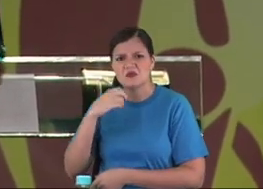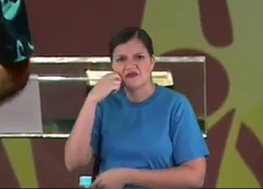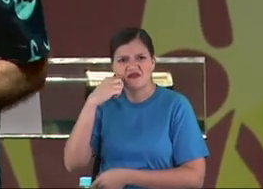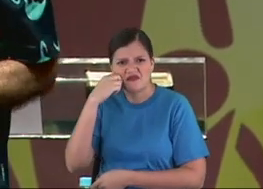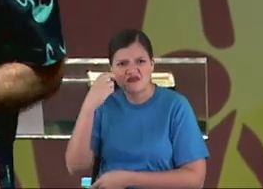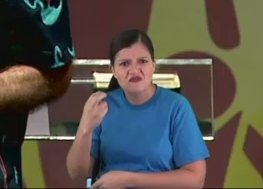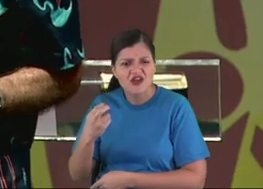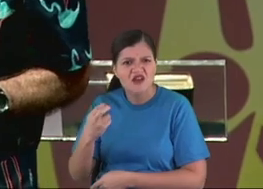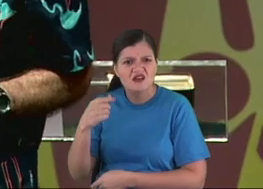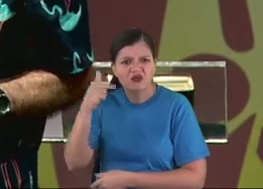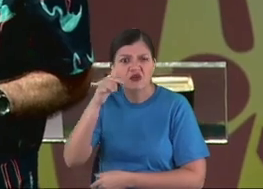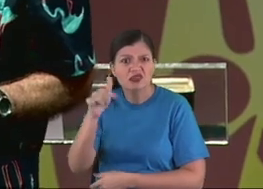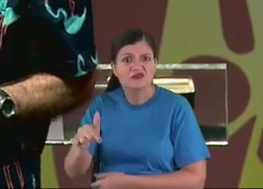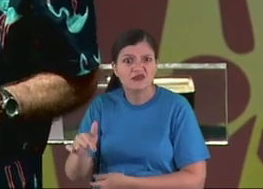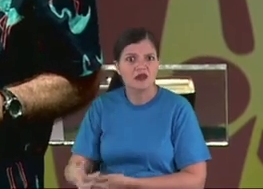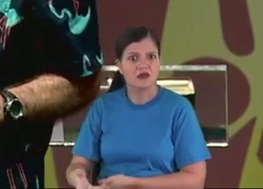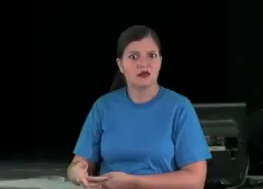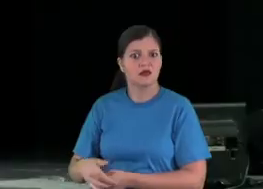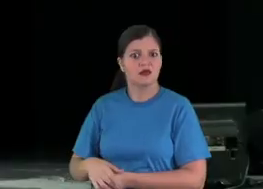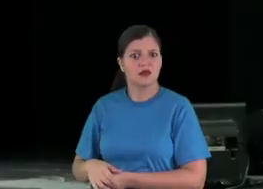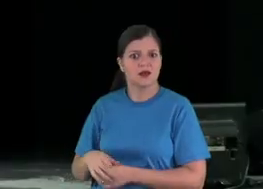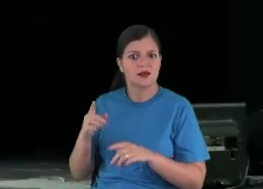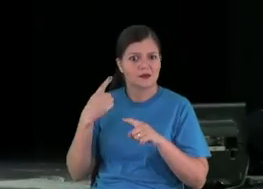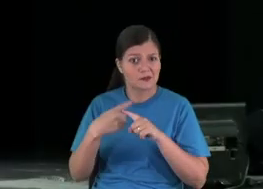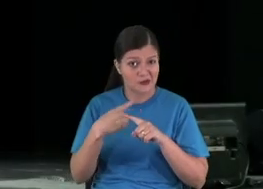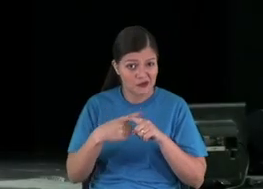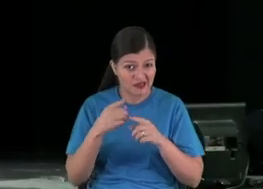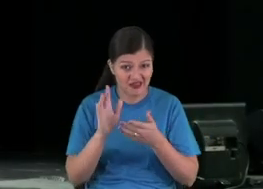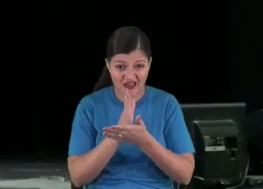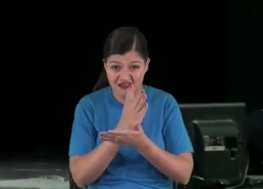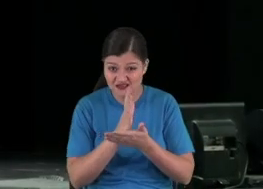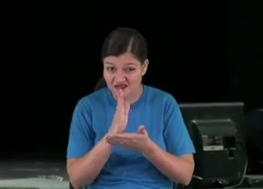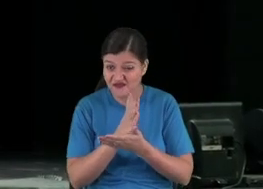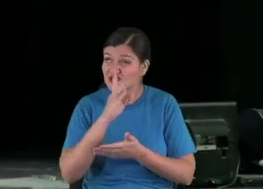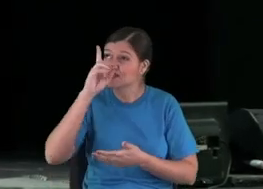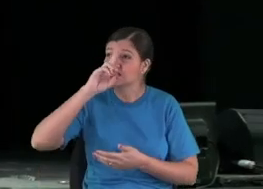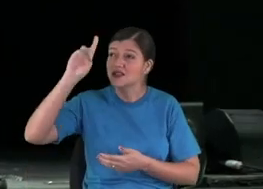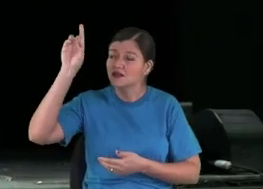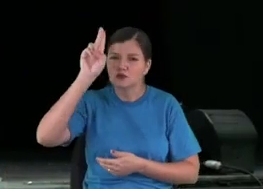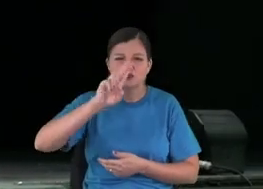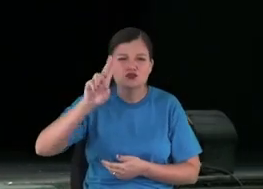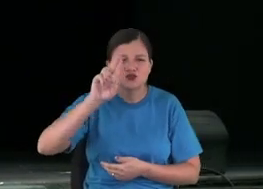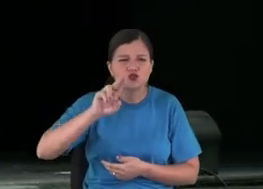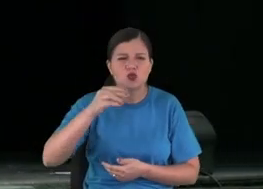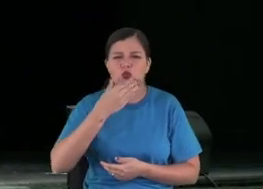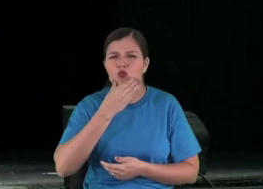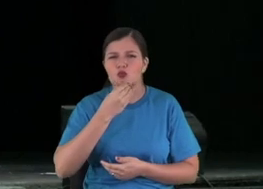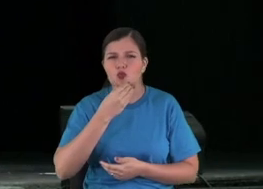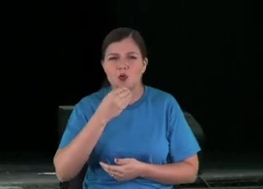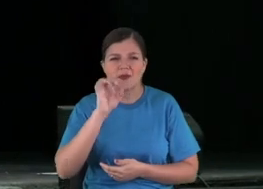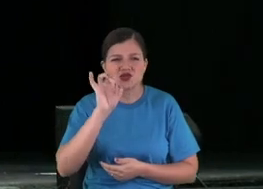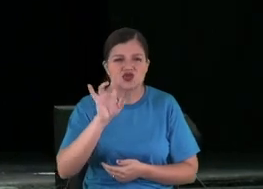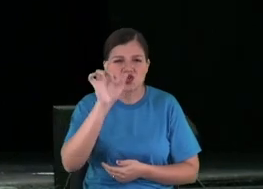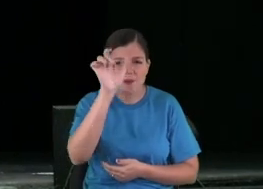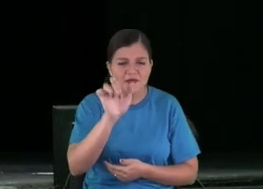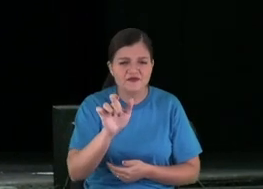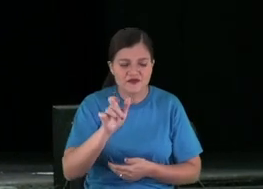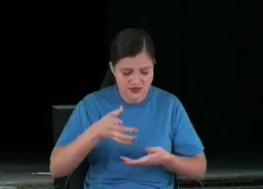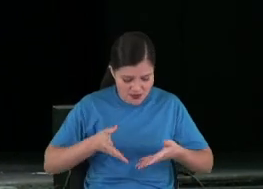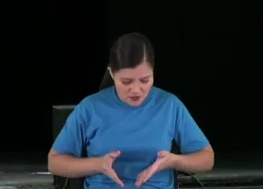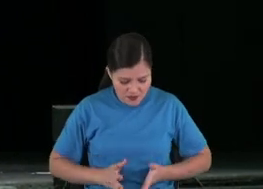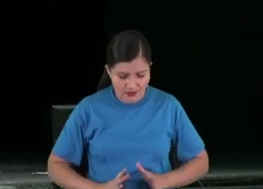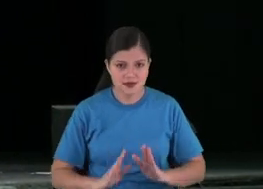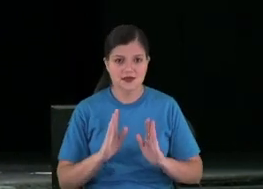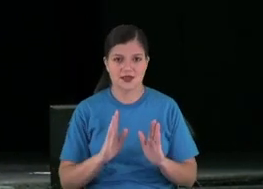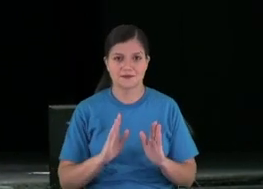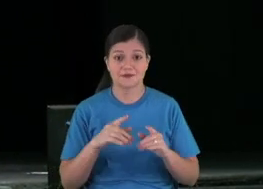Porque às vezes Deus usou aquele homem só para te fazer. Porque Deus te planejou antes da fundação